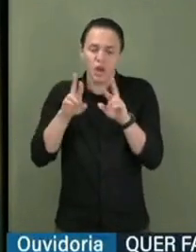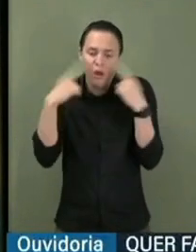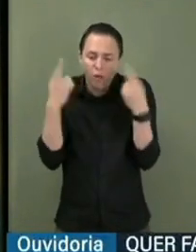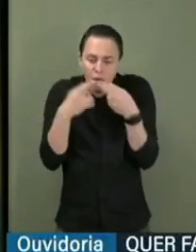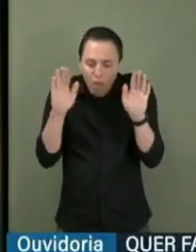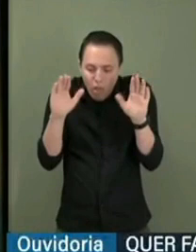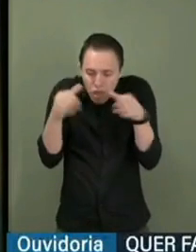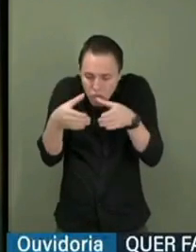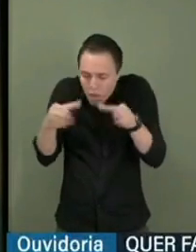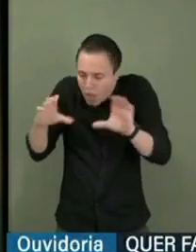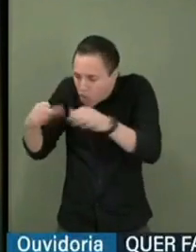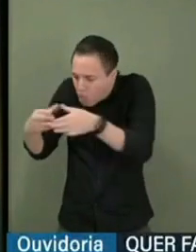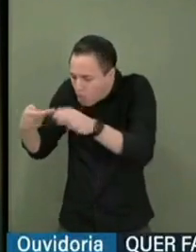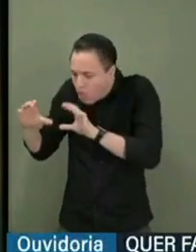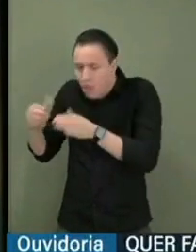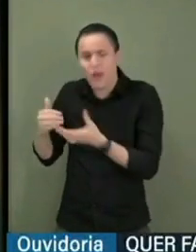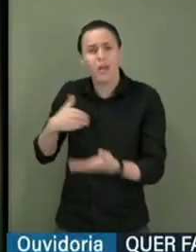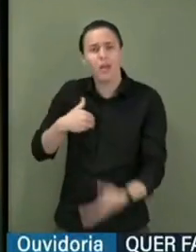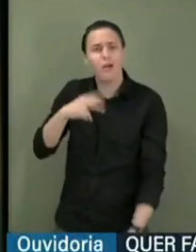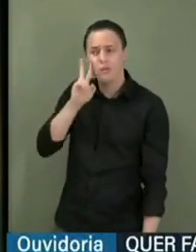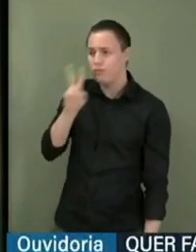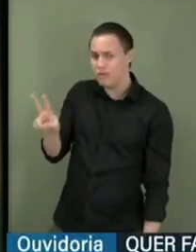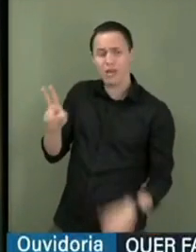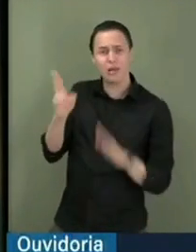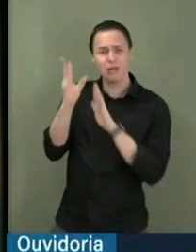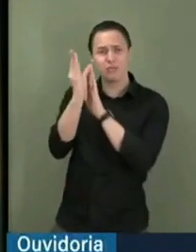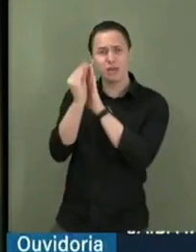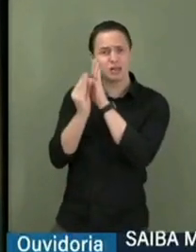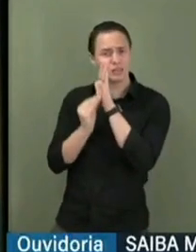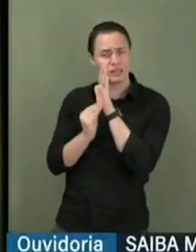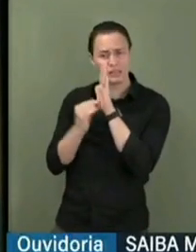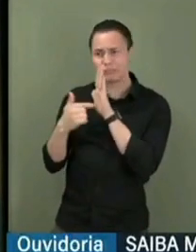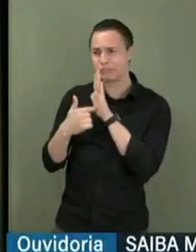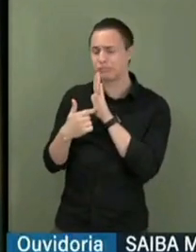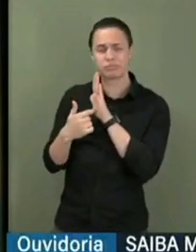fechadas, onde eu vi matérias